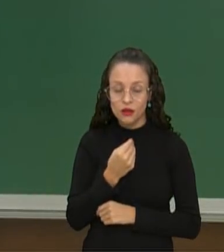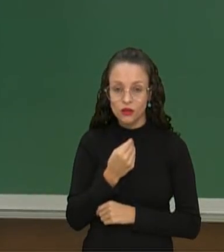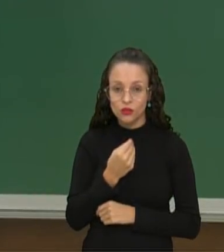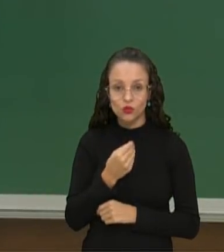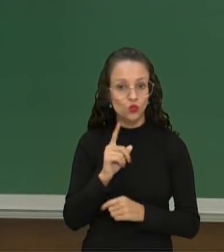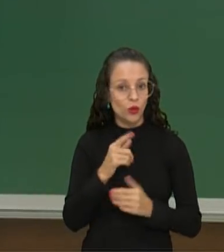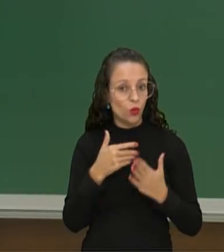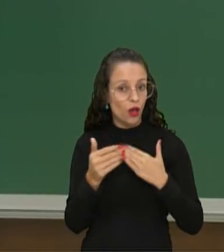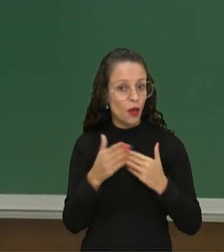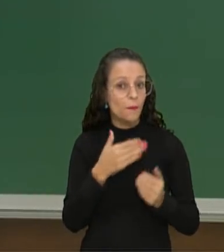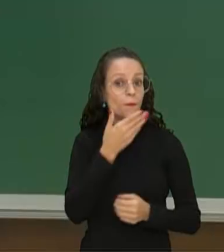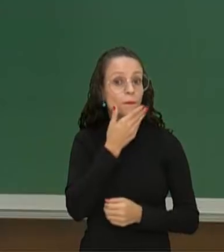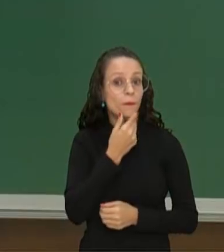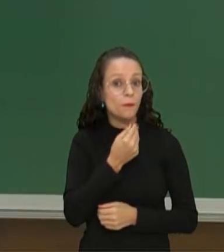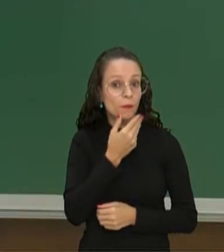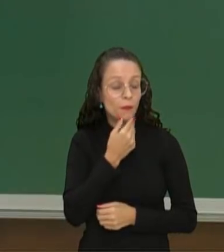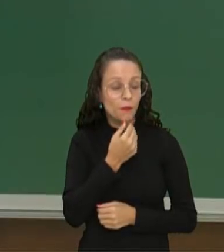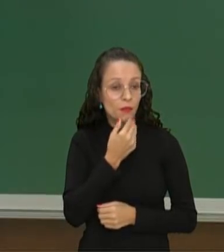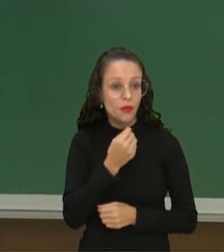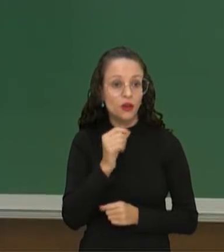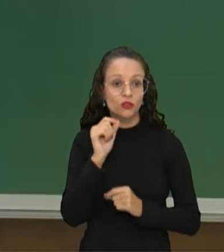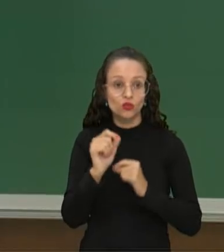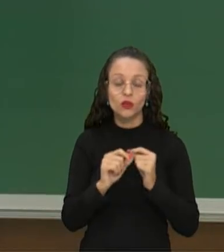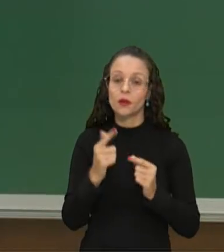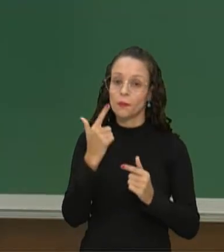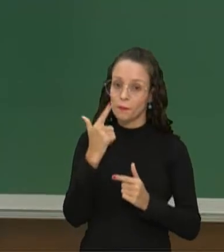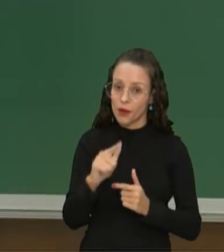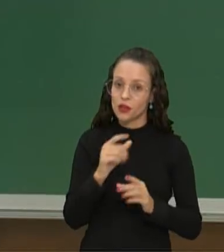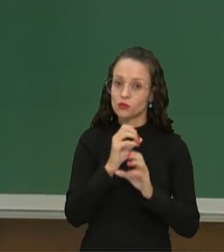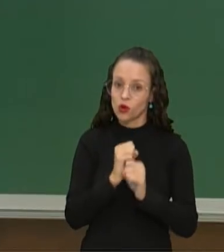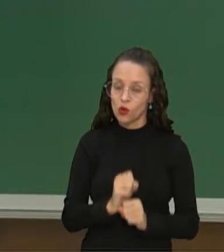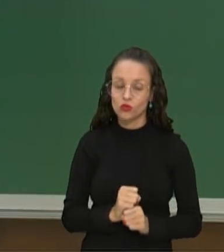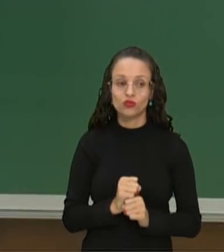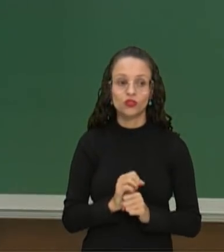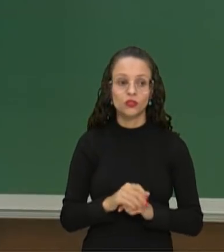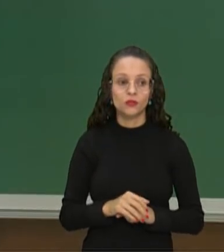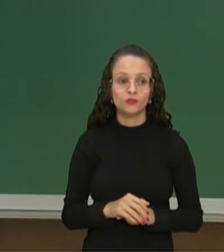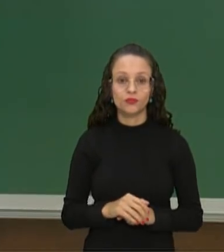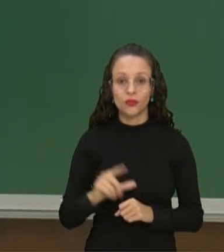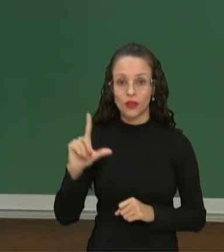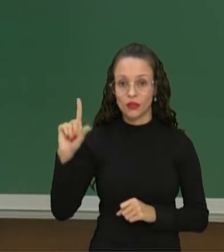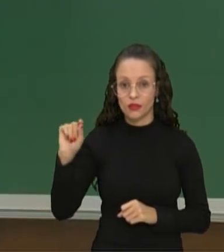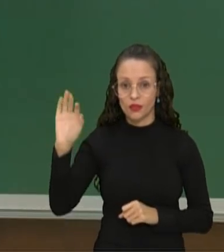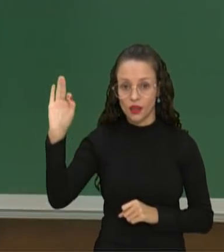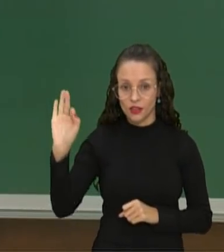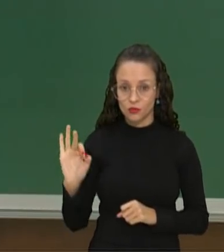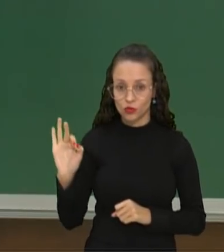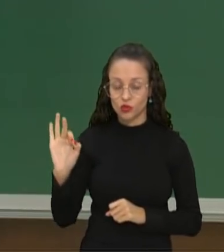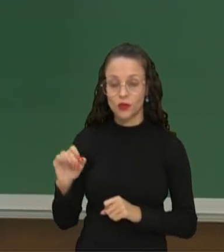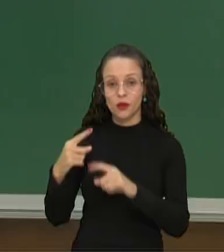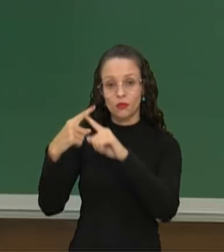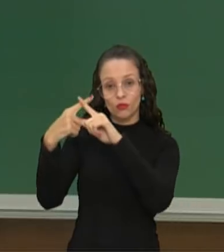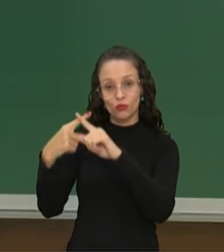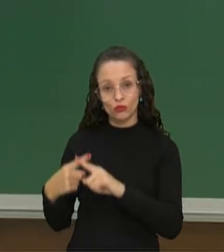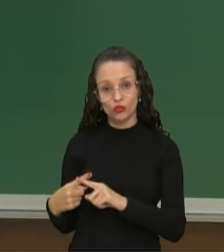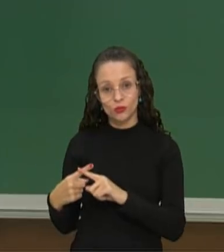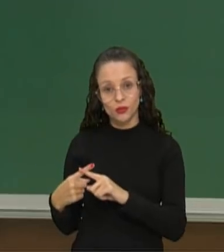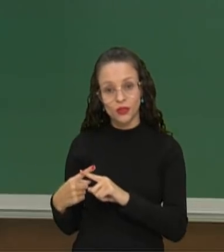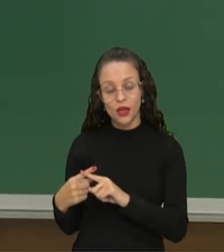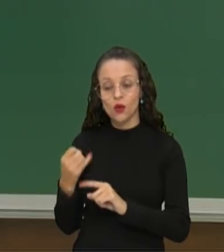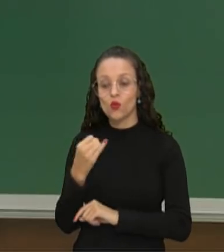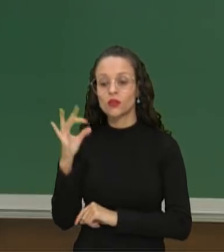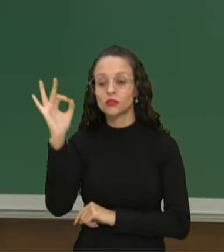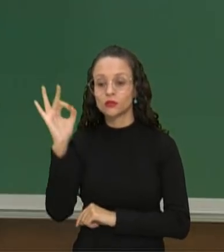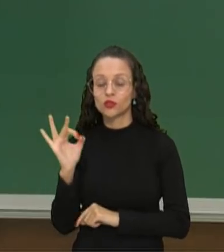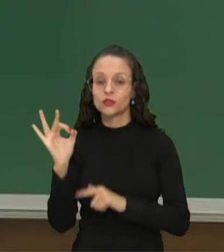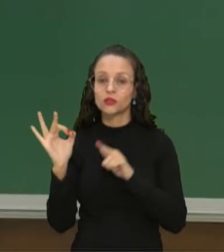é qualquer um, tem que ser machos, então tem que fazer mais uma continha aqui. Então, esse meu 10% eu tenho que multiplicar pela chance de ser